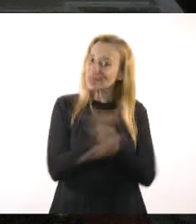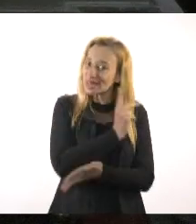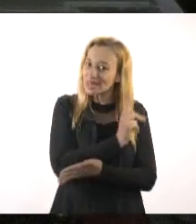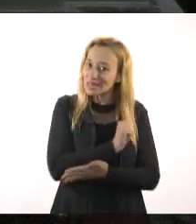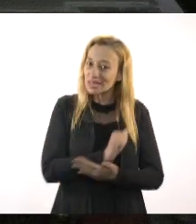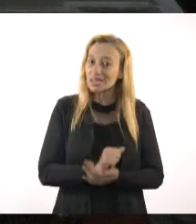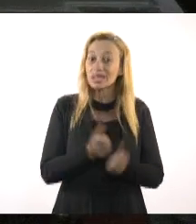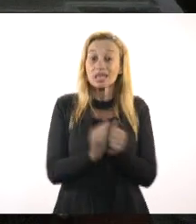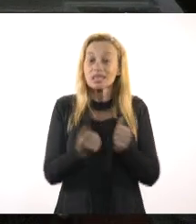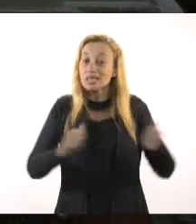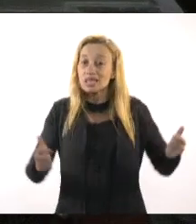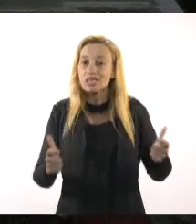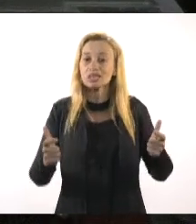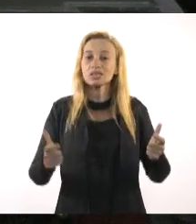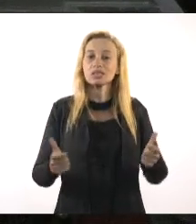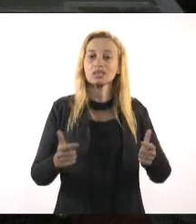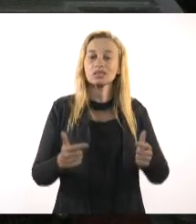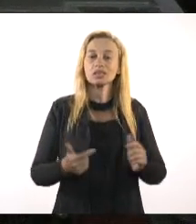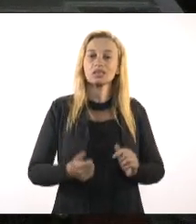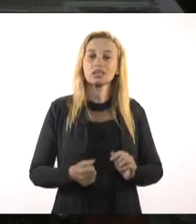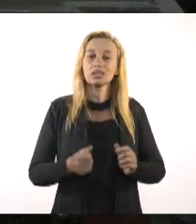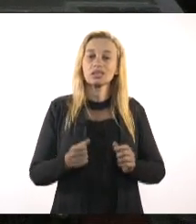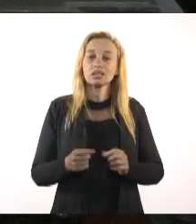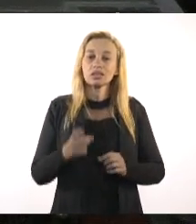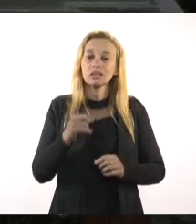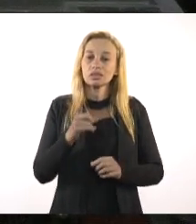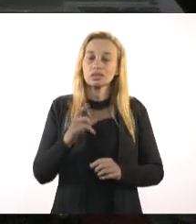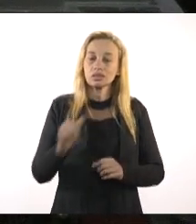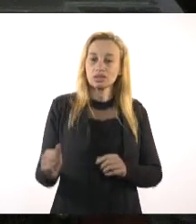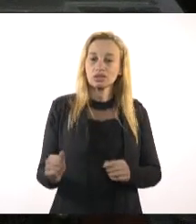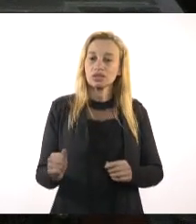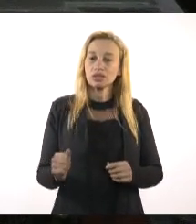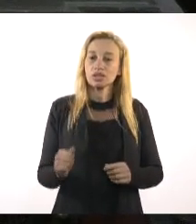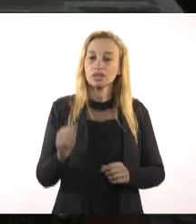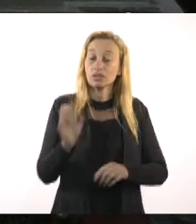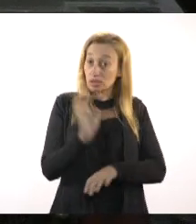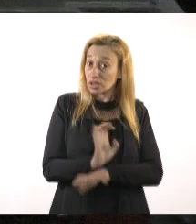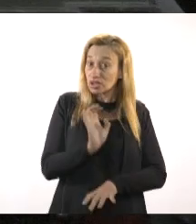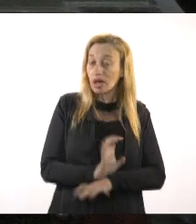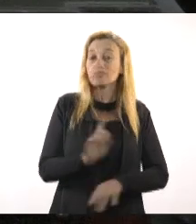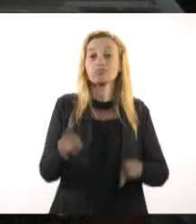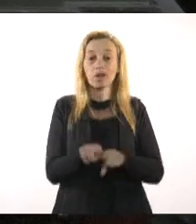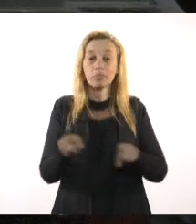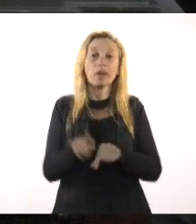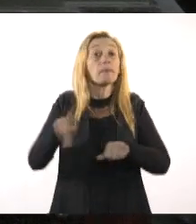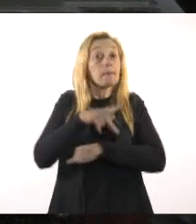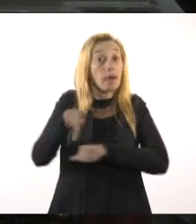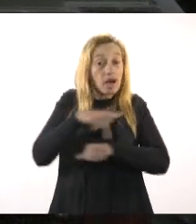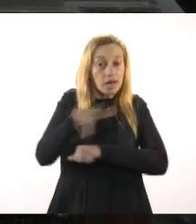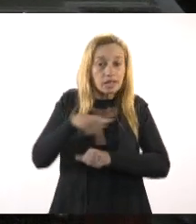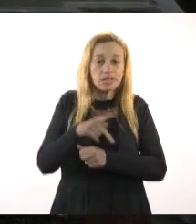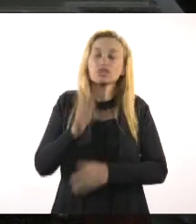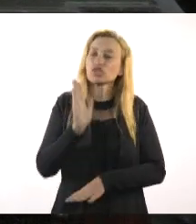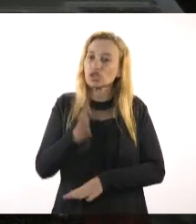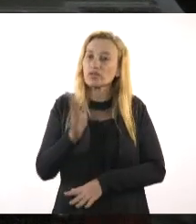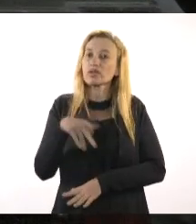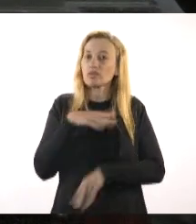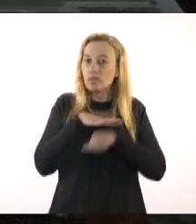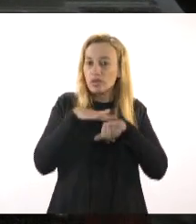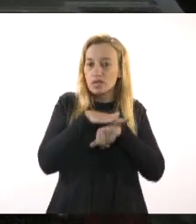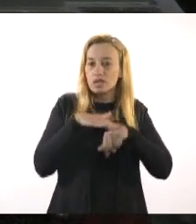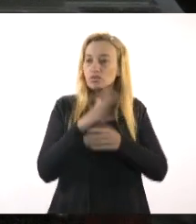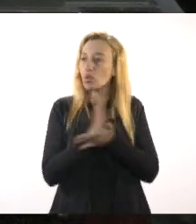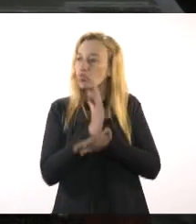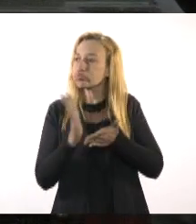esse grande símbolo que é a campanha da fraternidade no nosso estado, no nosso país, algo que, como eu já vinha conversando com